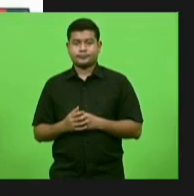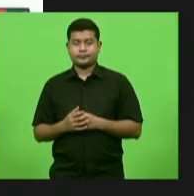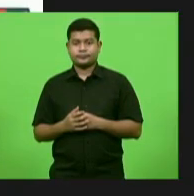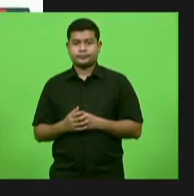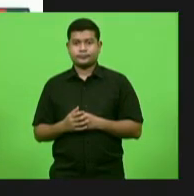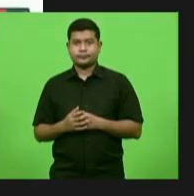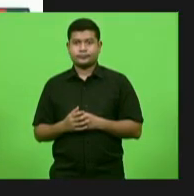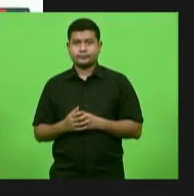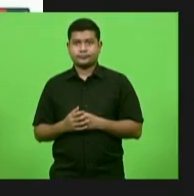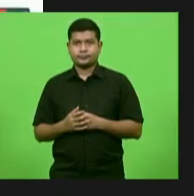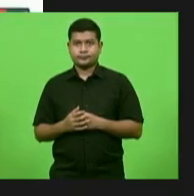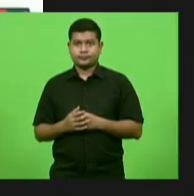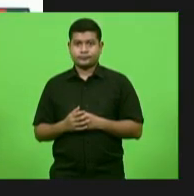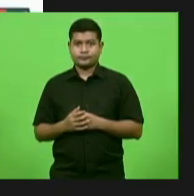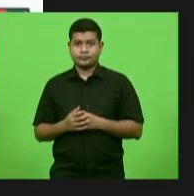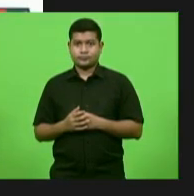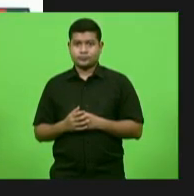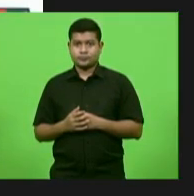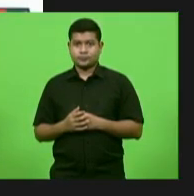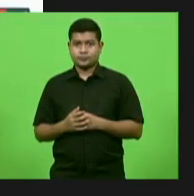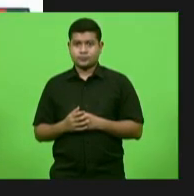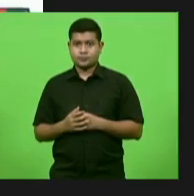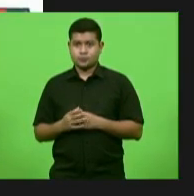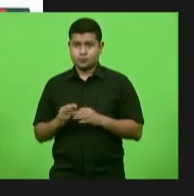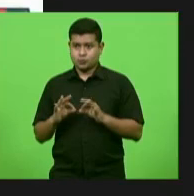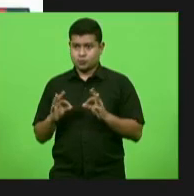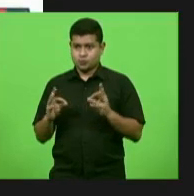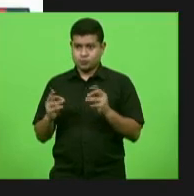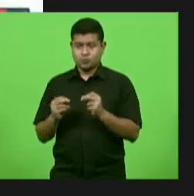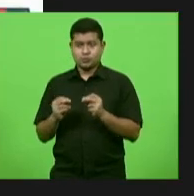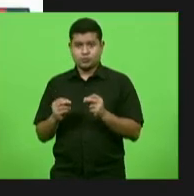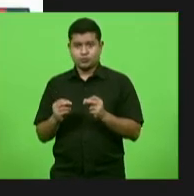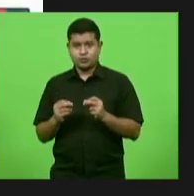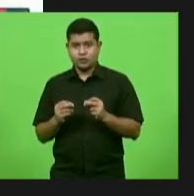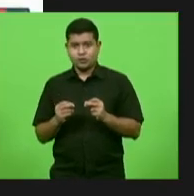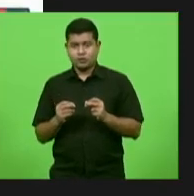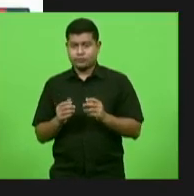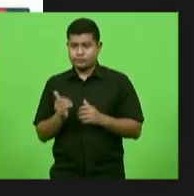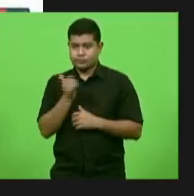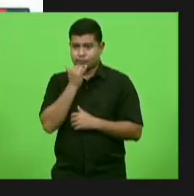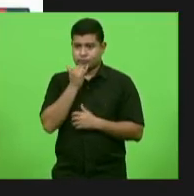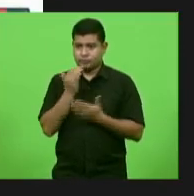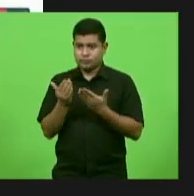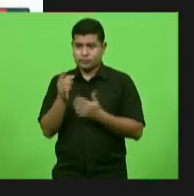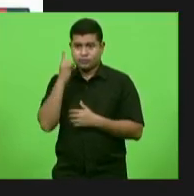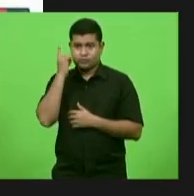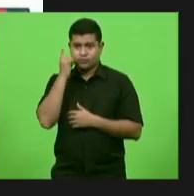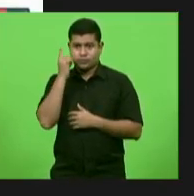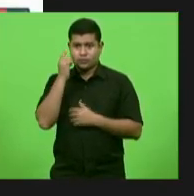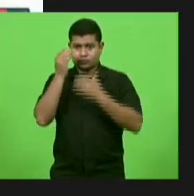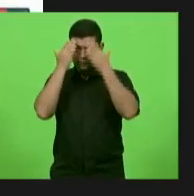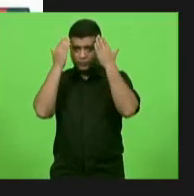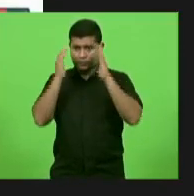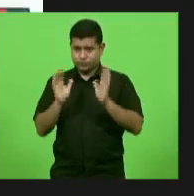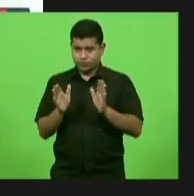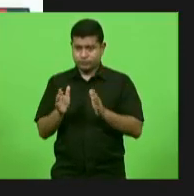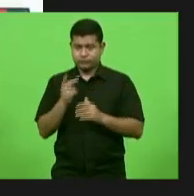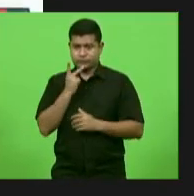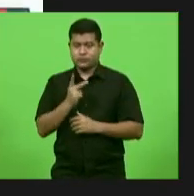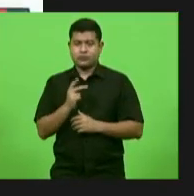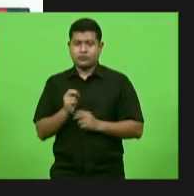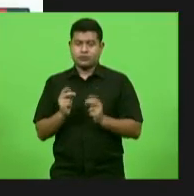Agora voltou. Ah, doutor, deputado Schaeffer, desculpe, também já se manifestou, perfeito.